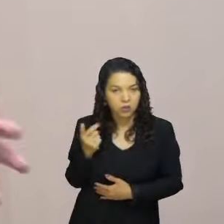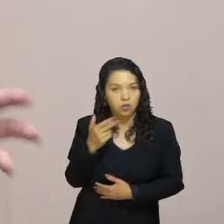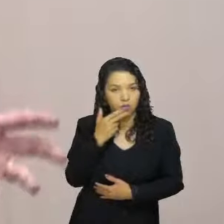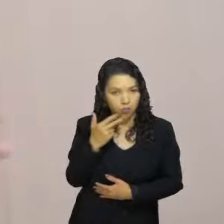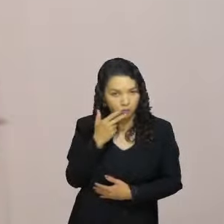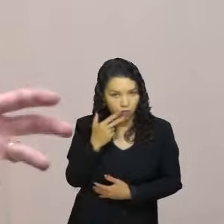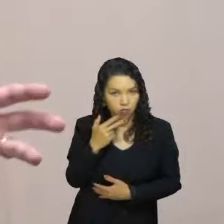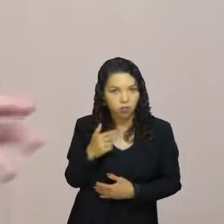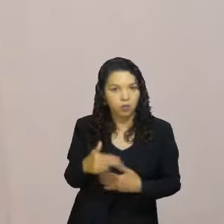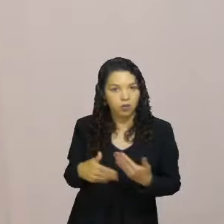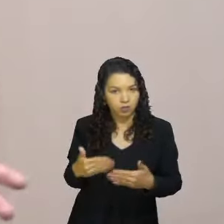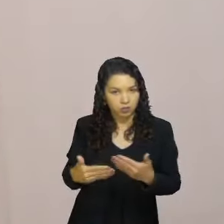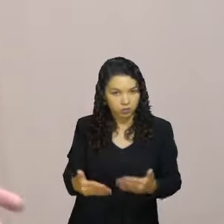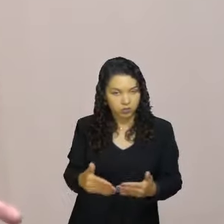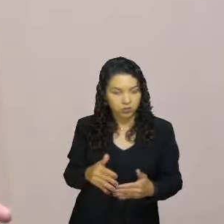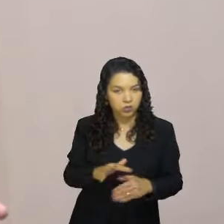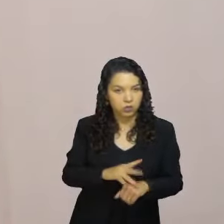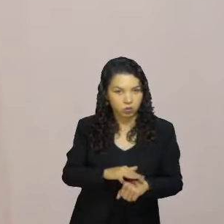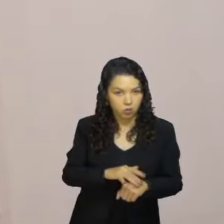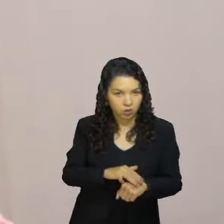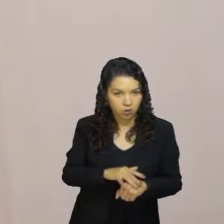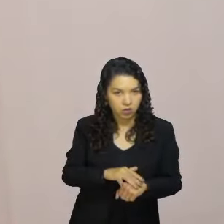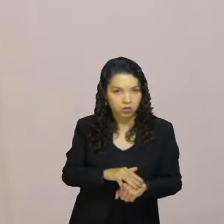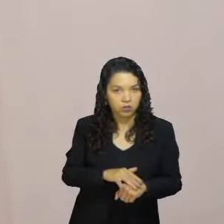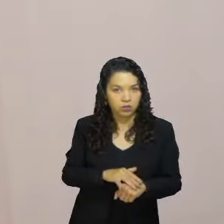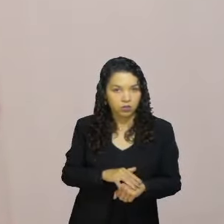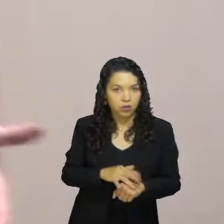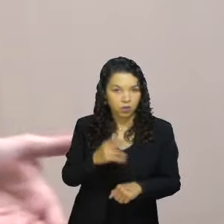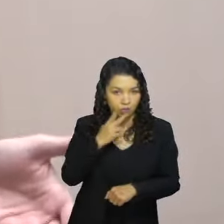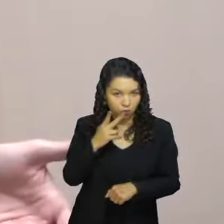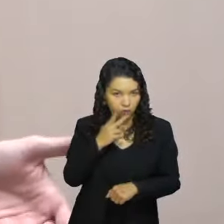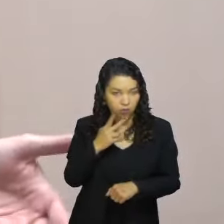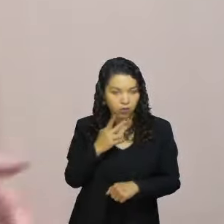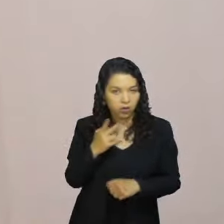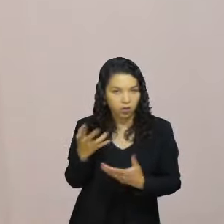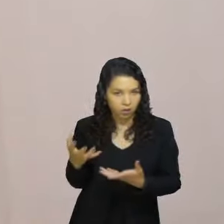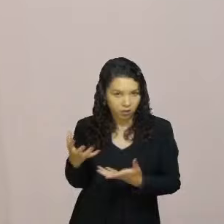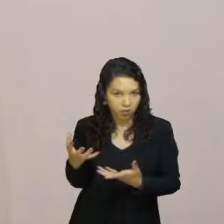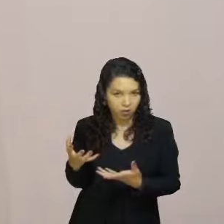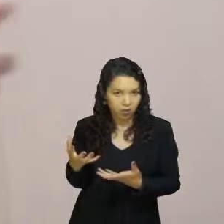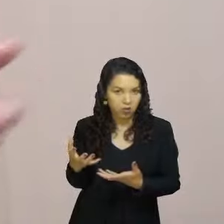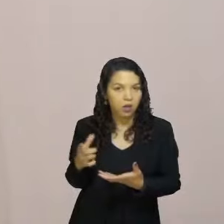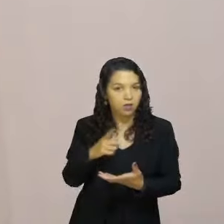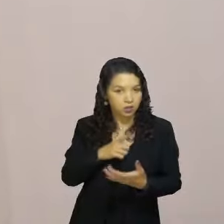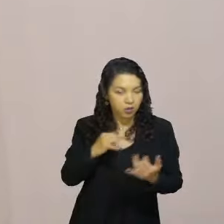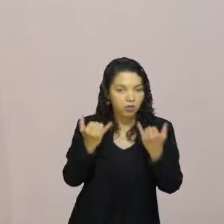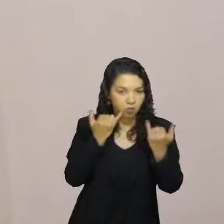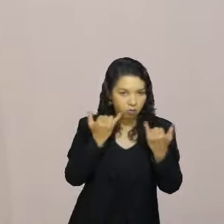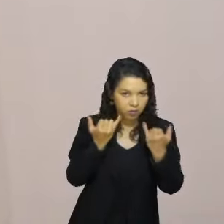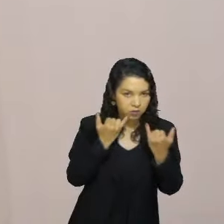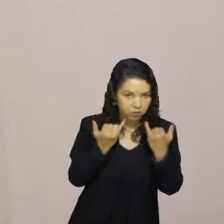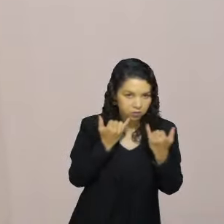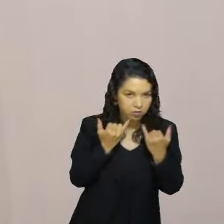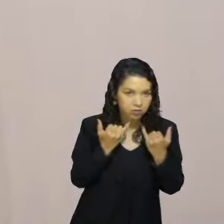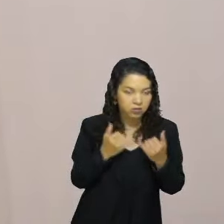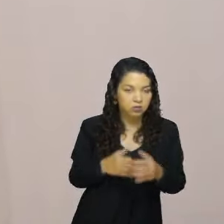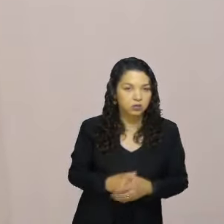causar tais e tais males. E aí fuma quem quer. Mas todo mundo tendo acesso à informação